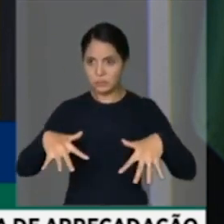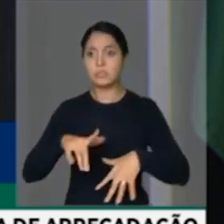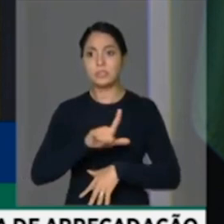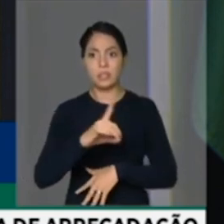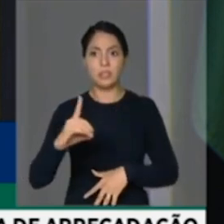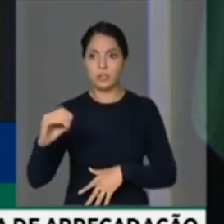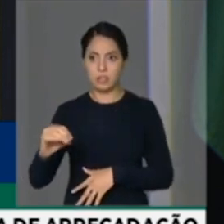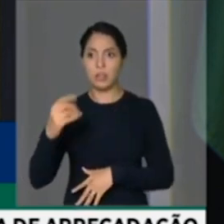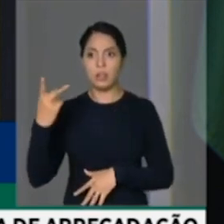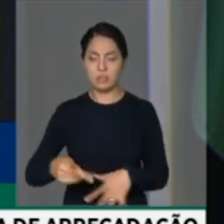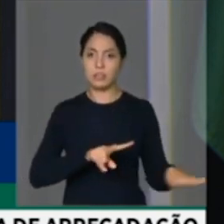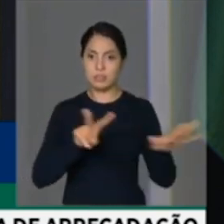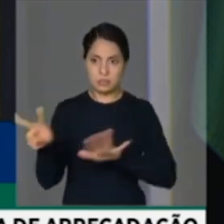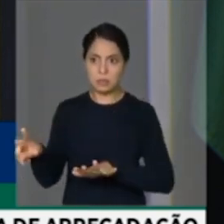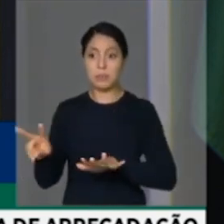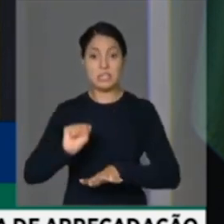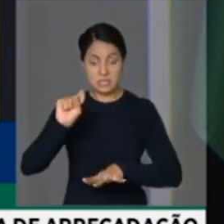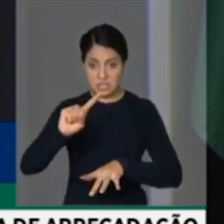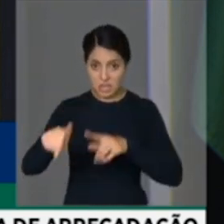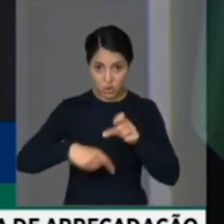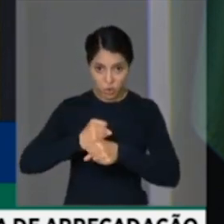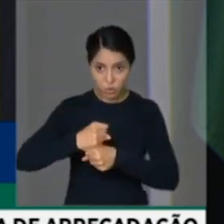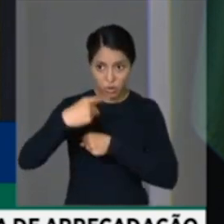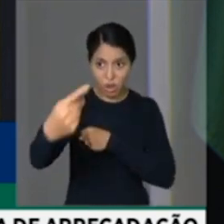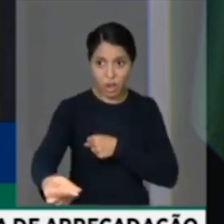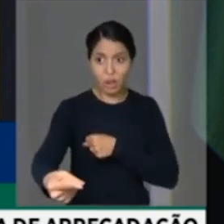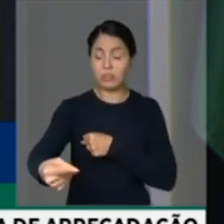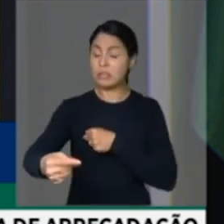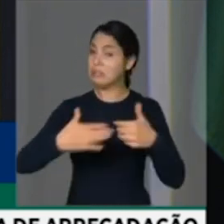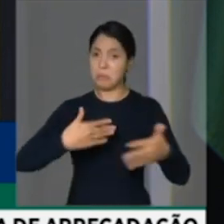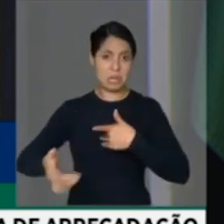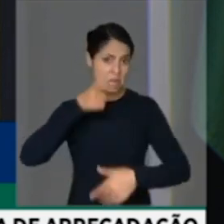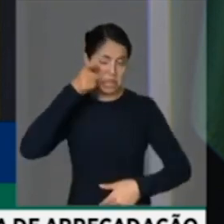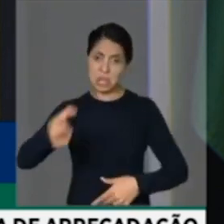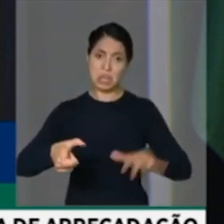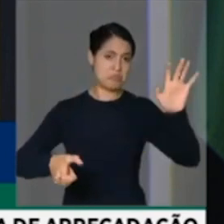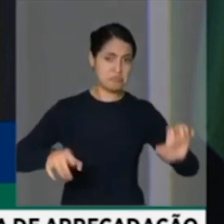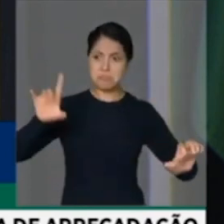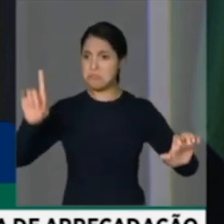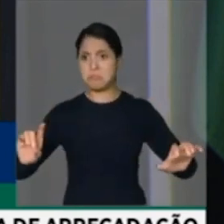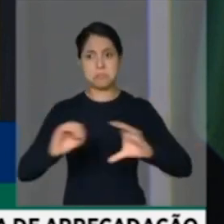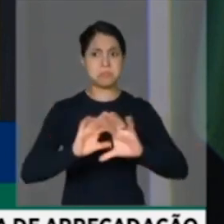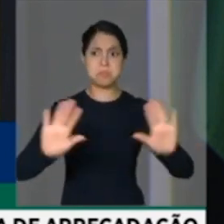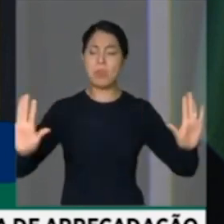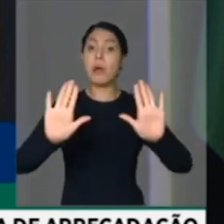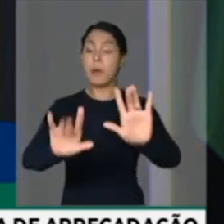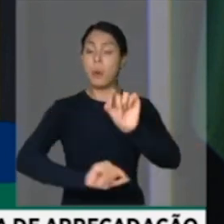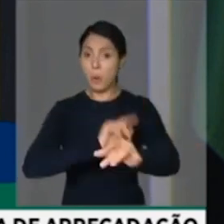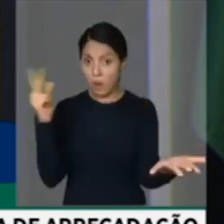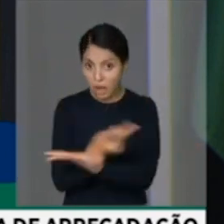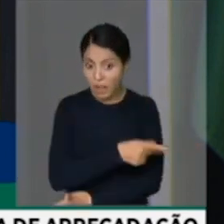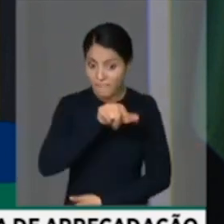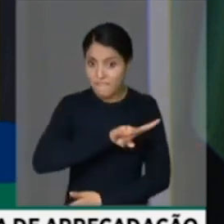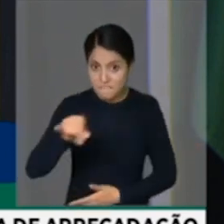Diretrizes Orçamentárias dessa semana, porque se virar o ano, e isso independentemente de interesses de governo, de oposição ou de centro, se virar o ano sem aprovação de